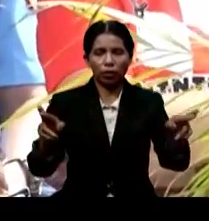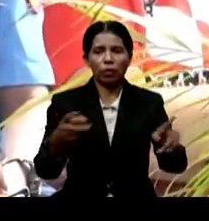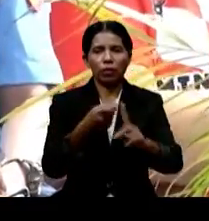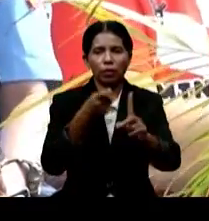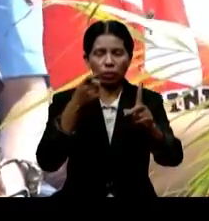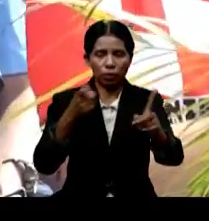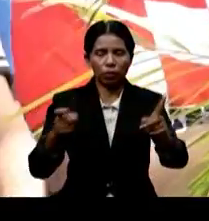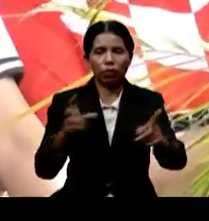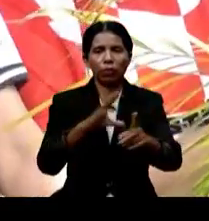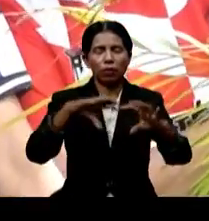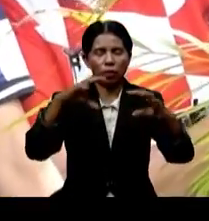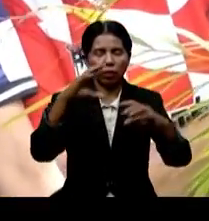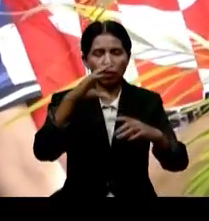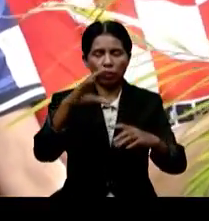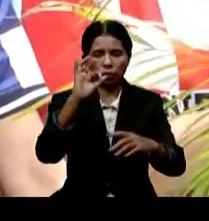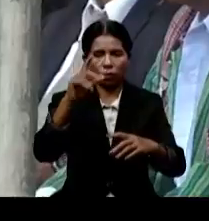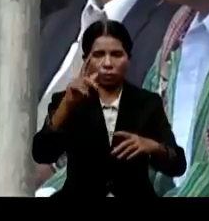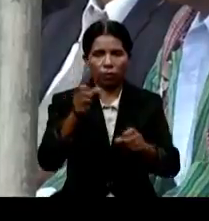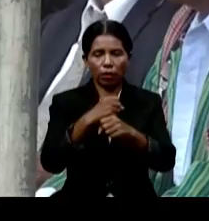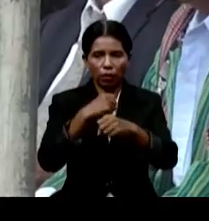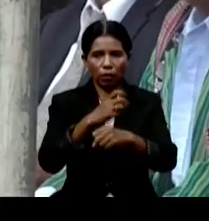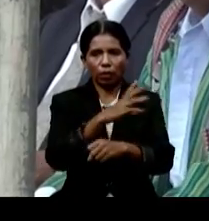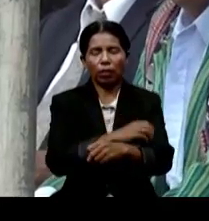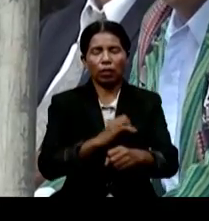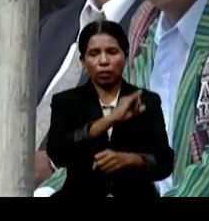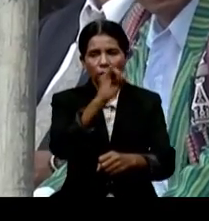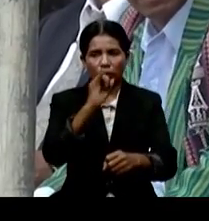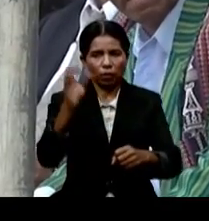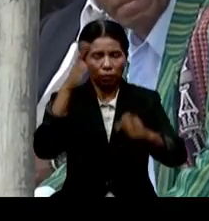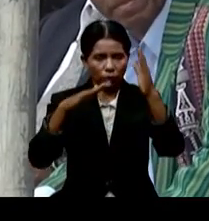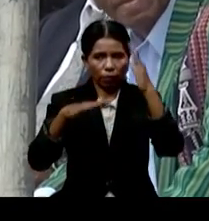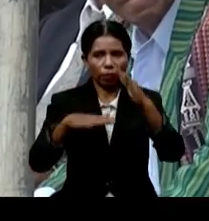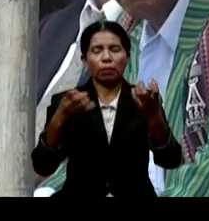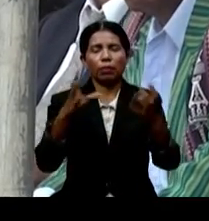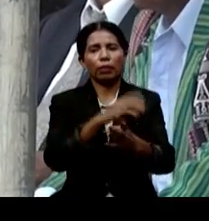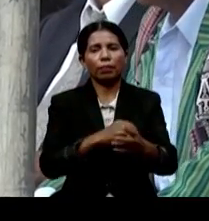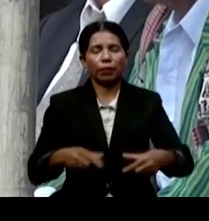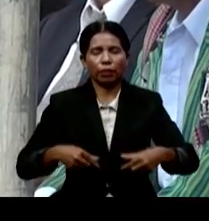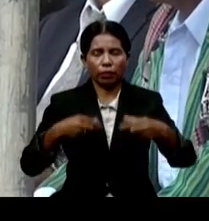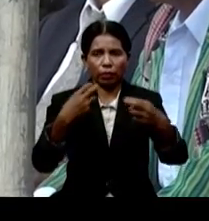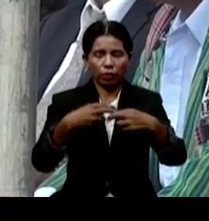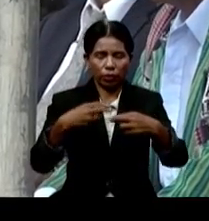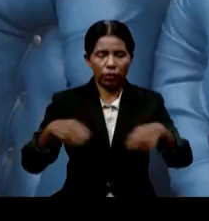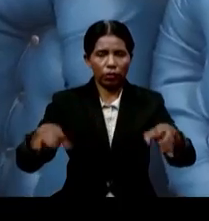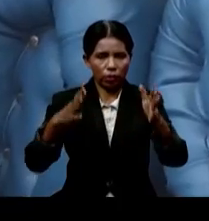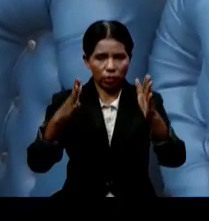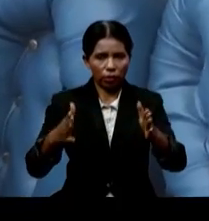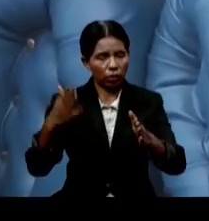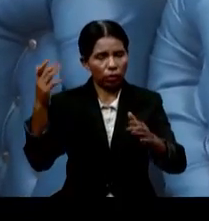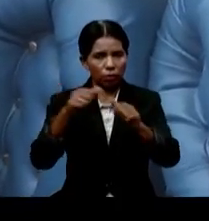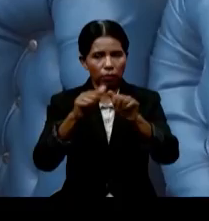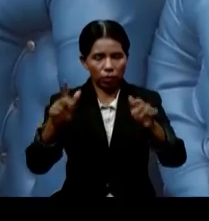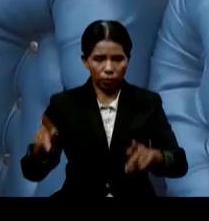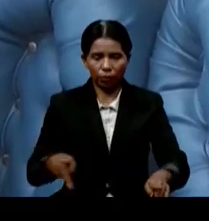diagnóstico, né? Mas a Comissão de Função Pública, halau durante, né? Identifica problema lubuquida, neve foi impacto para funcionários sira no serviço e